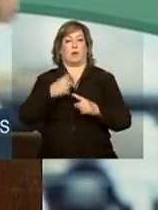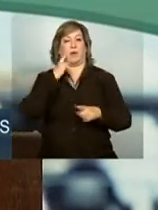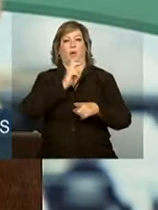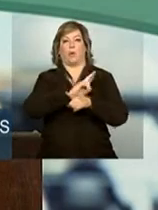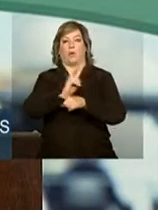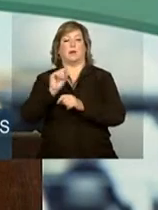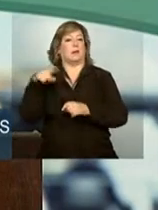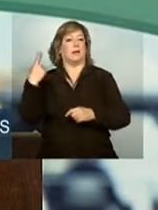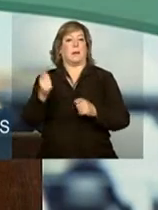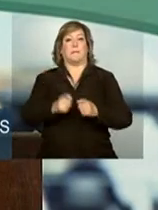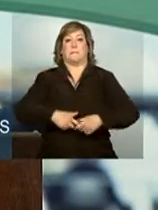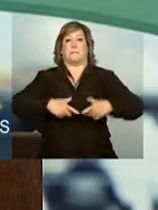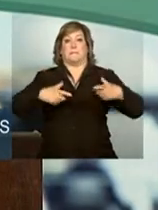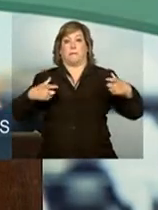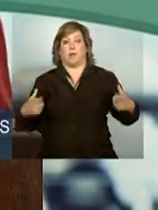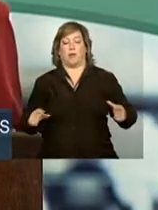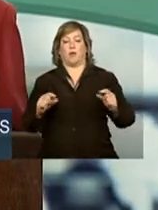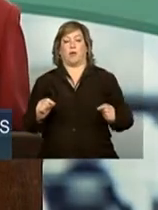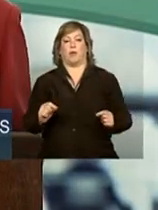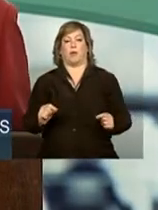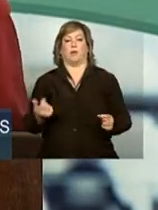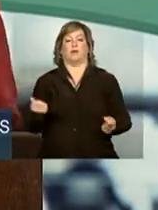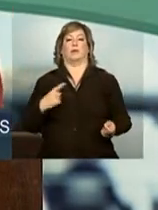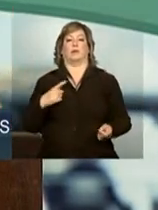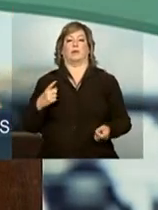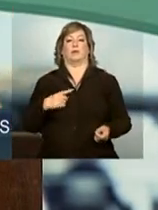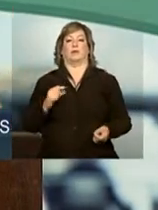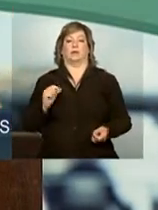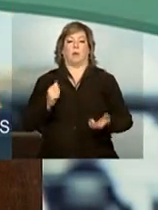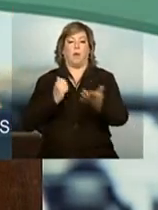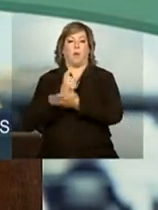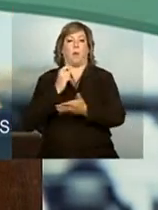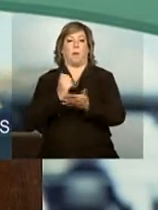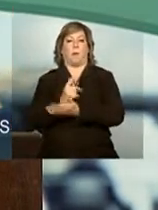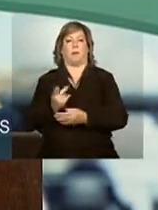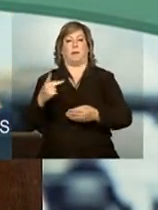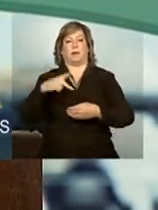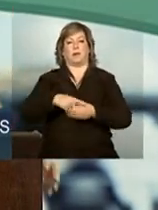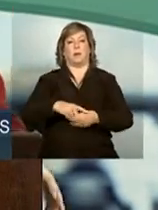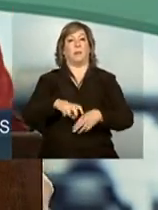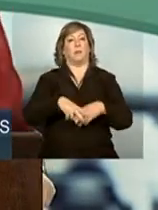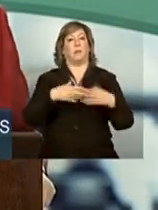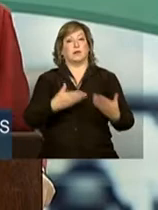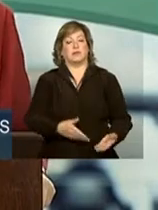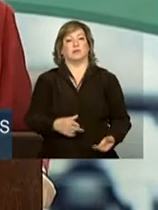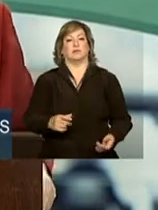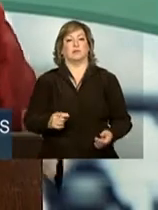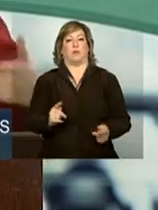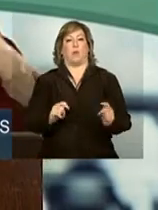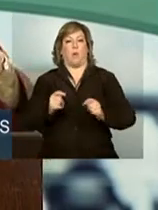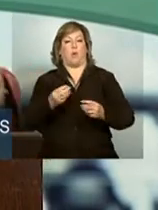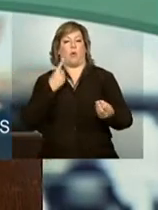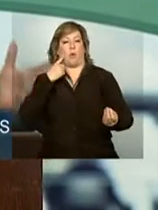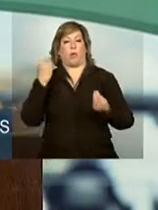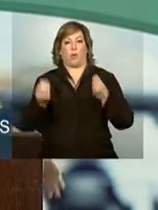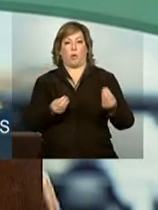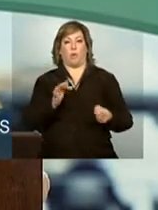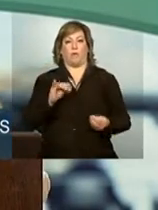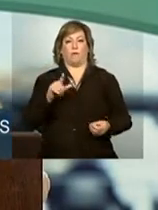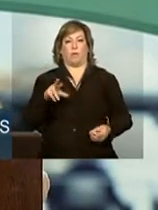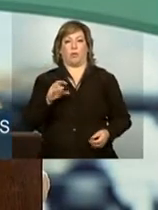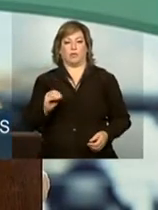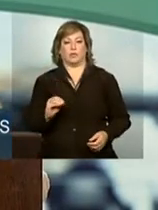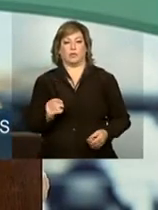São as maiores importadoras de petróleo, portanto, controlam os fluxos comerciais de petróleo e têm